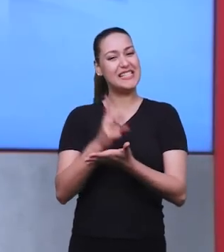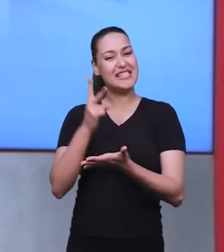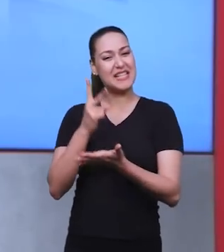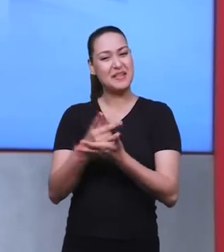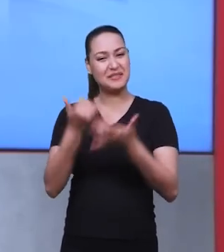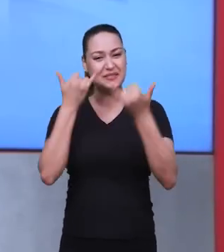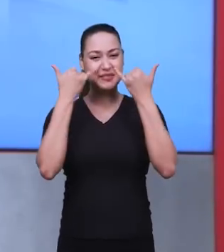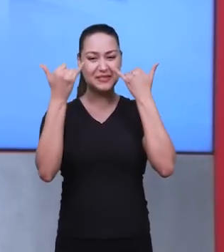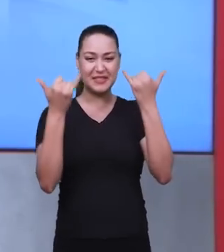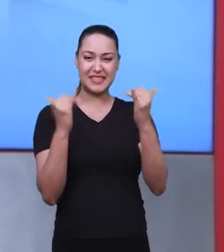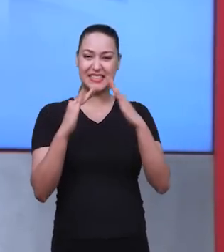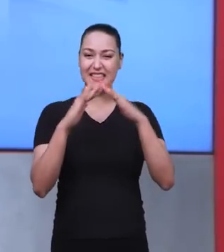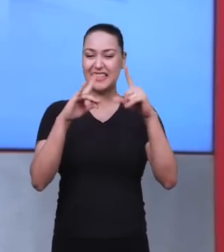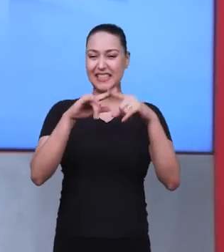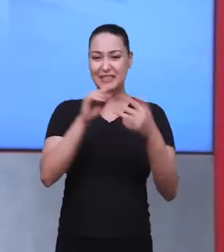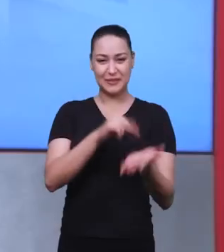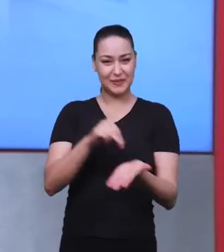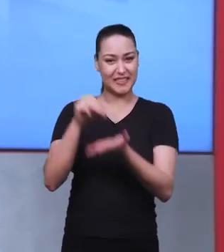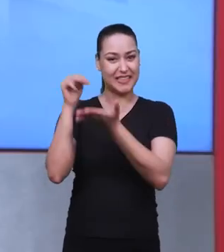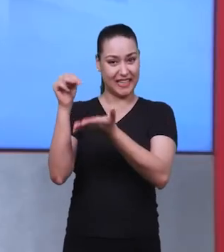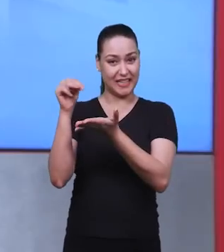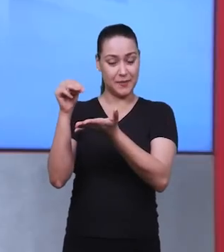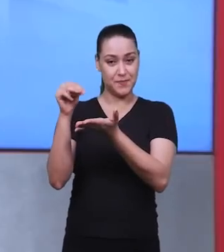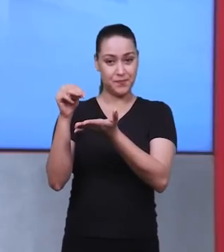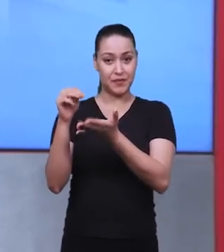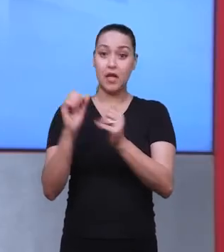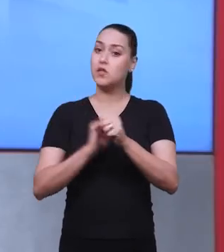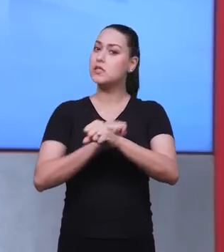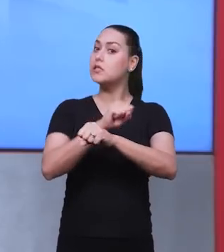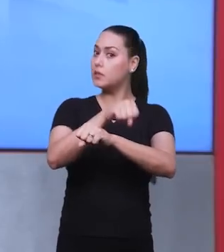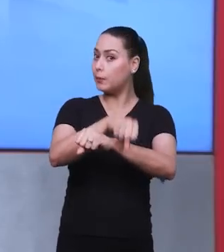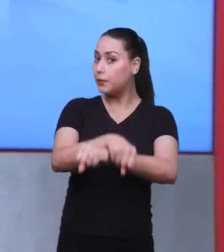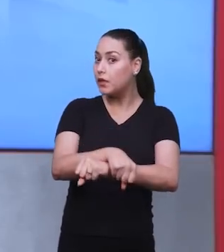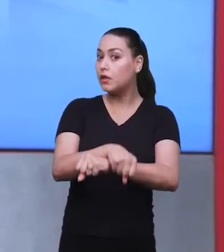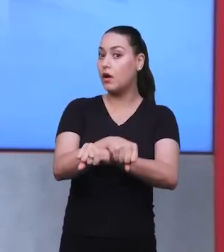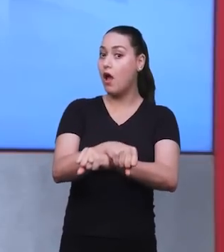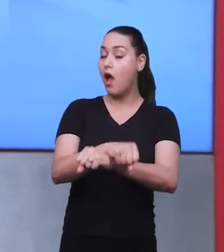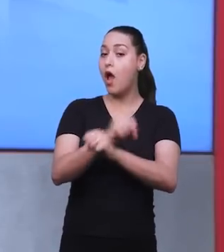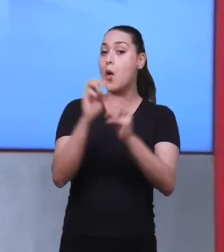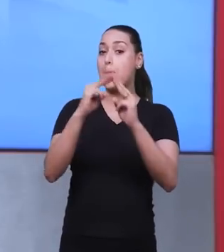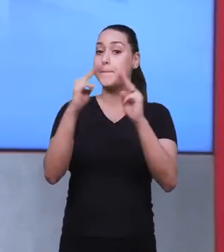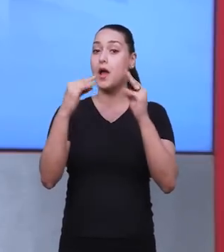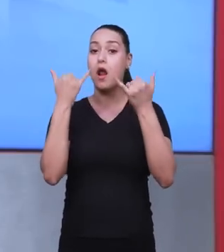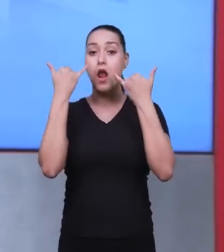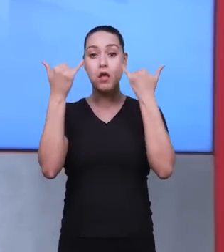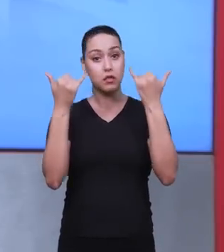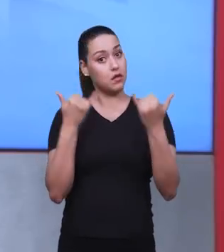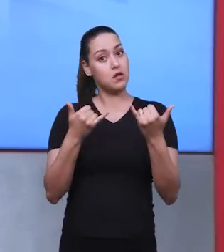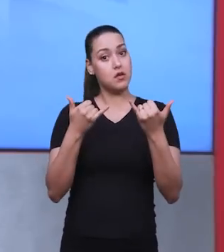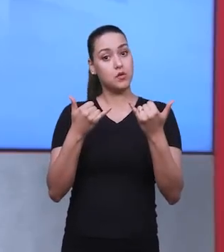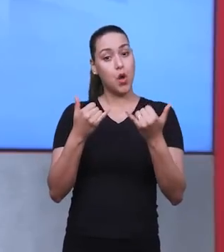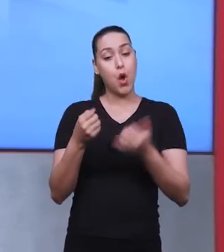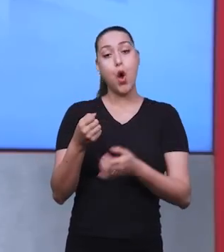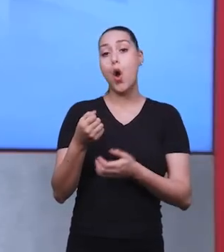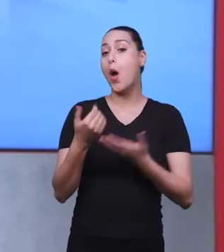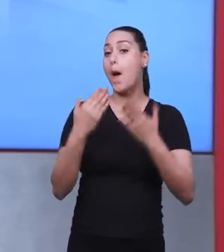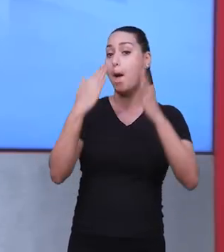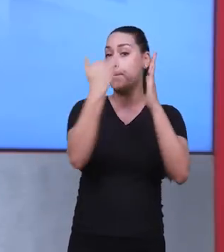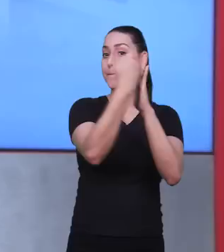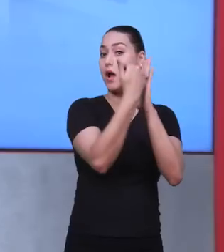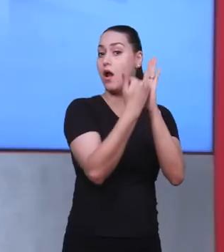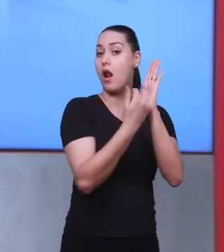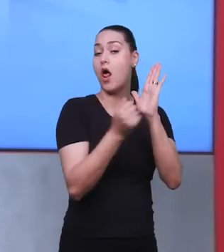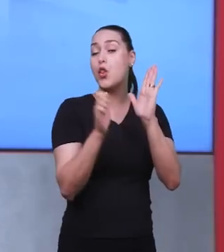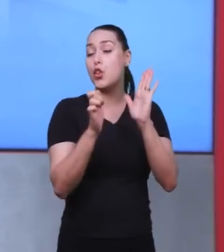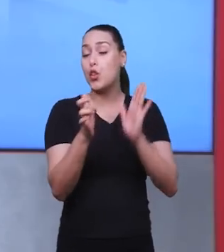notificado pelos eventos, né, da Igreja Cristã Maranata. Os nossos seminários, o Manaí News, os novos programas aqui